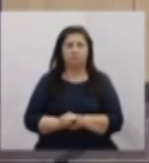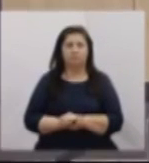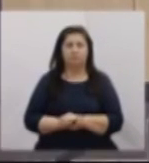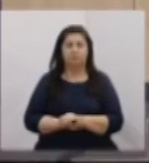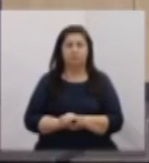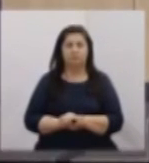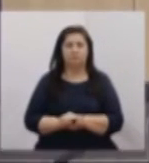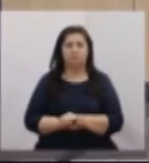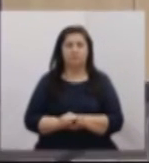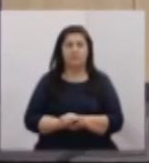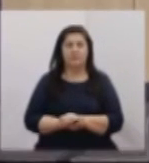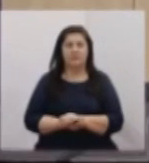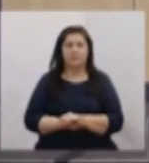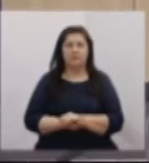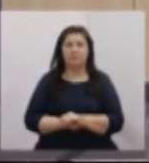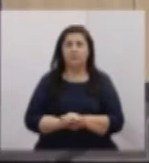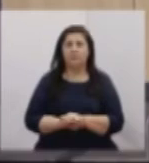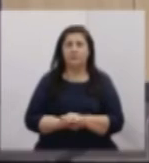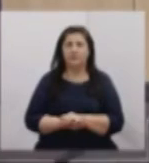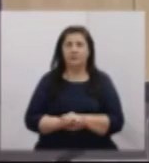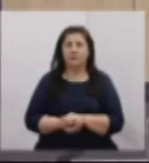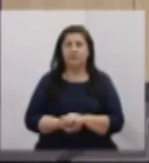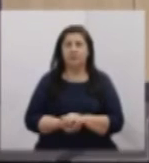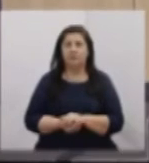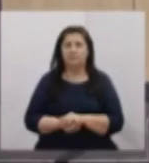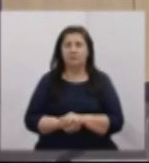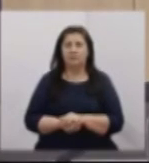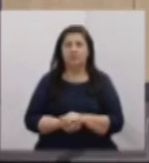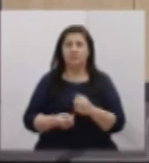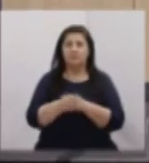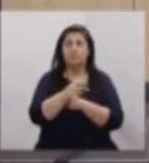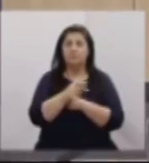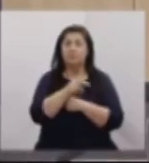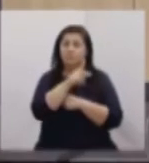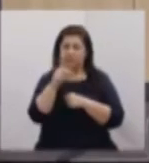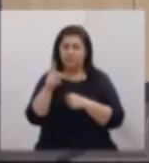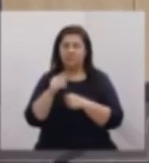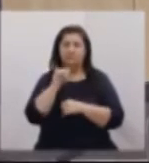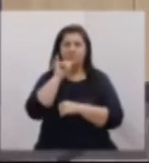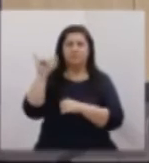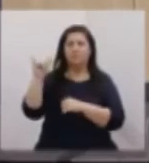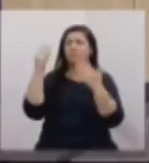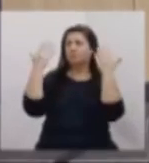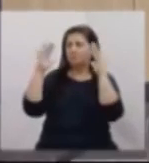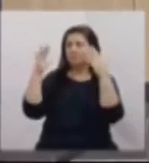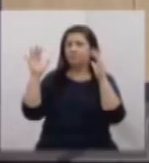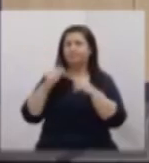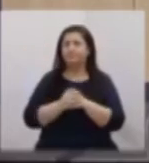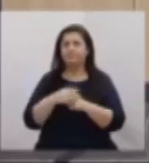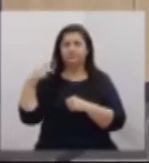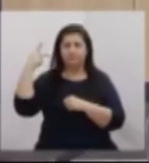Senhor presidente, quero dar os parabéns ao vereador Rogério Timóteo pela iniciativa de colocar